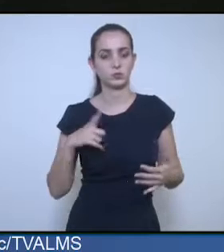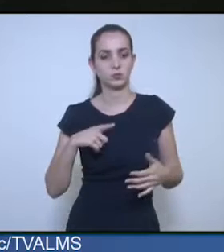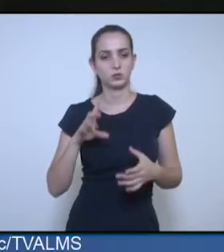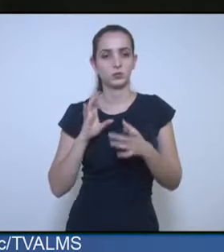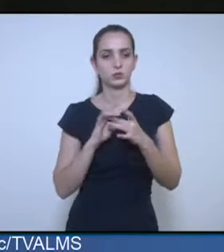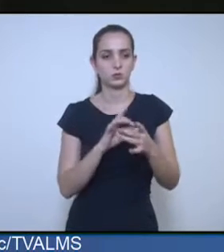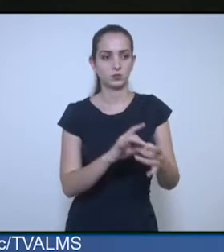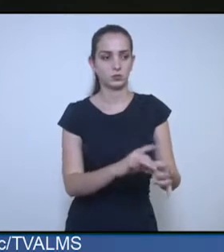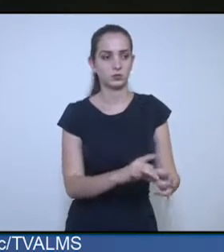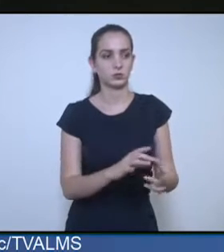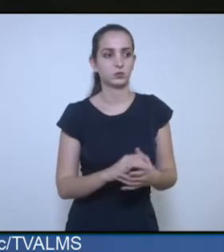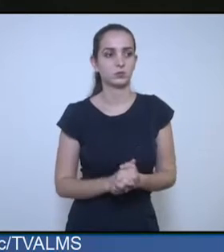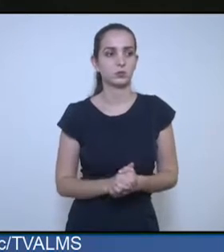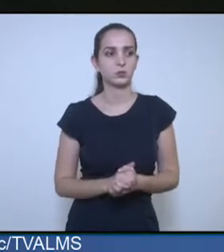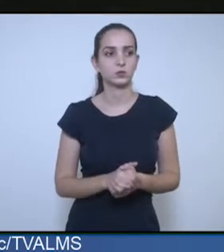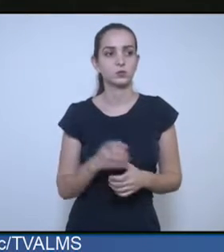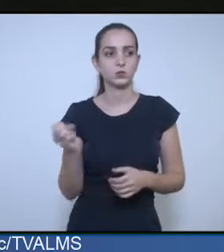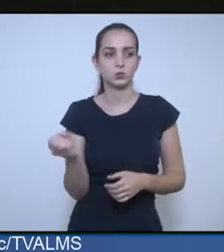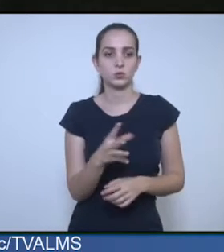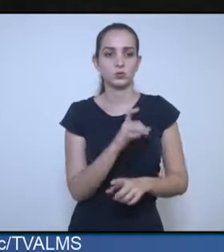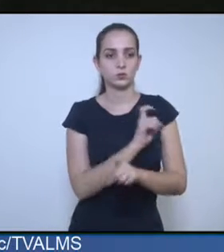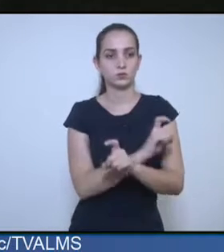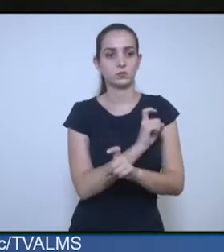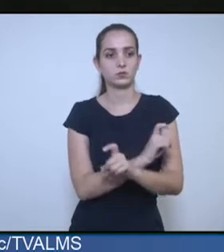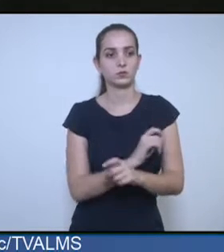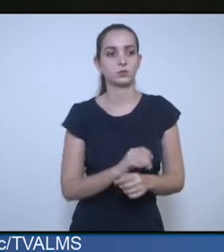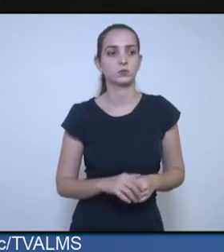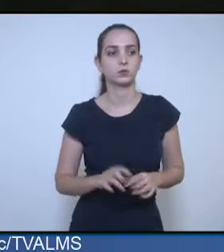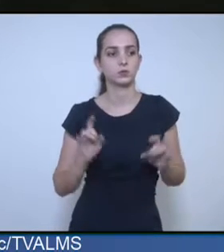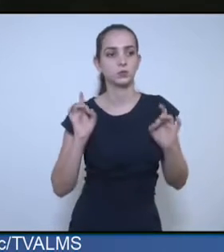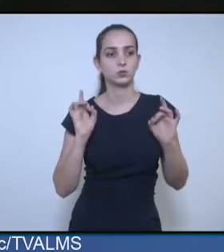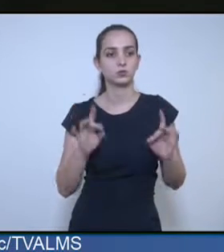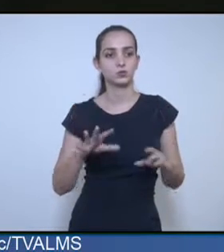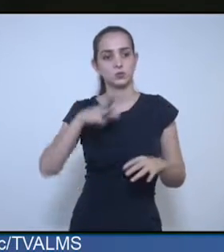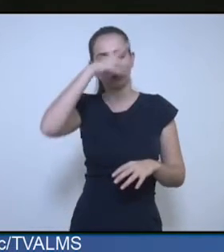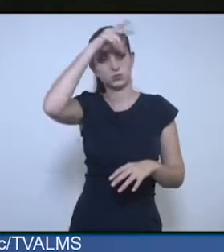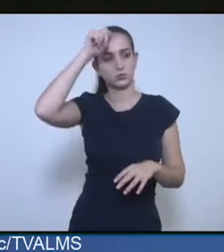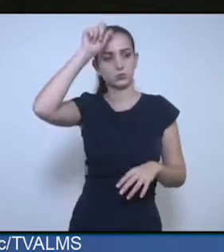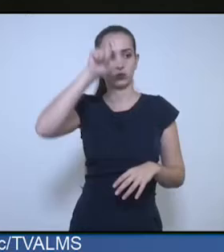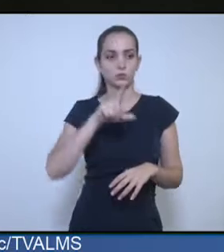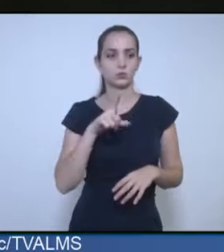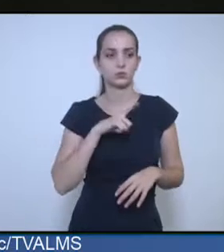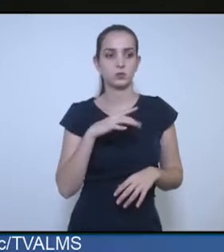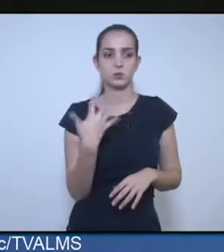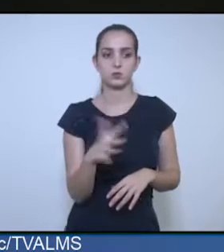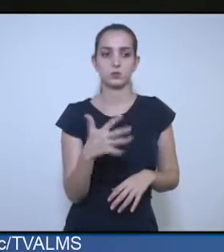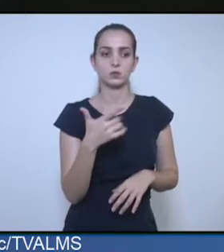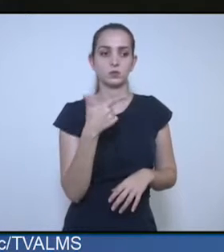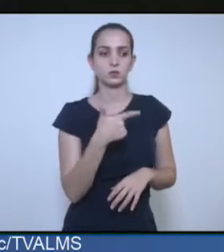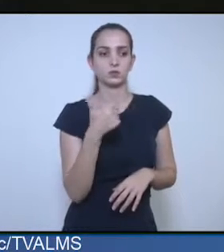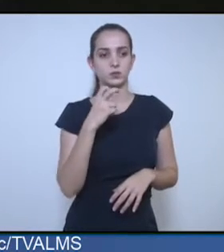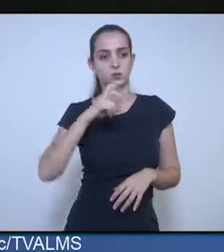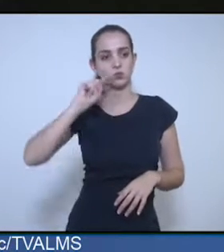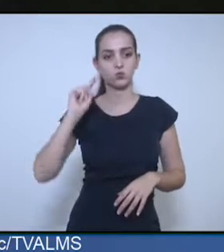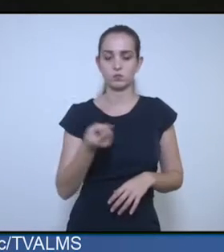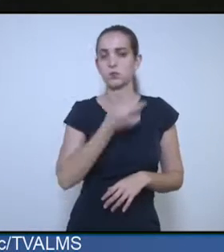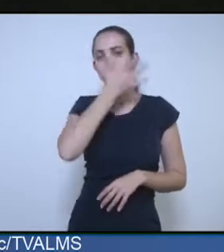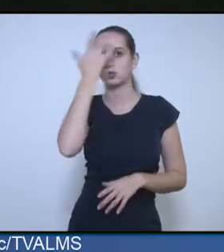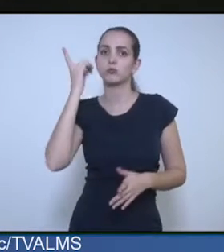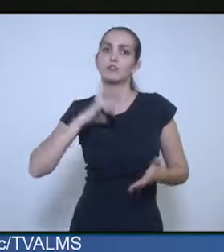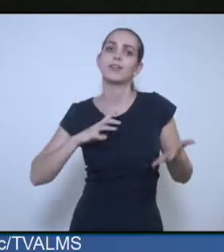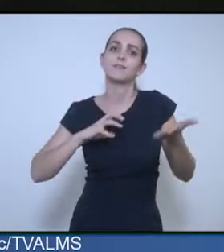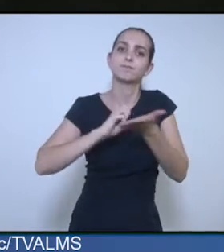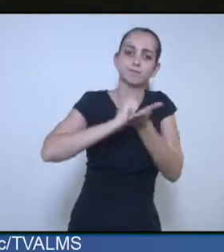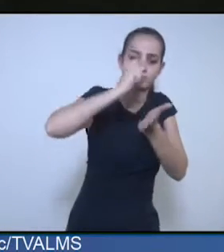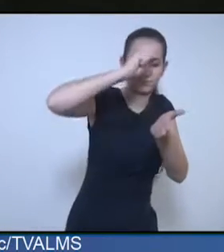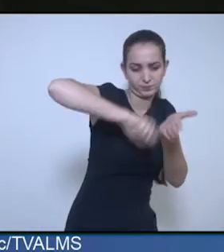descaso na implantação de novos assentamentos, somente em Mato Grosso do Sul, são em torno de 25 mil pessoas que estão cadastradas no